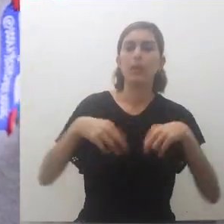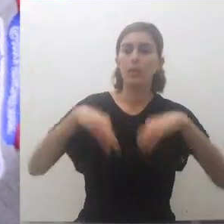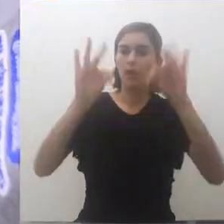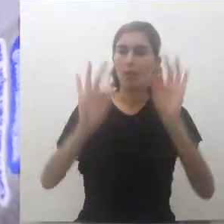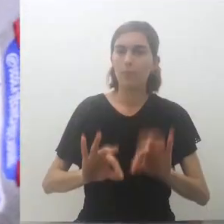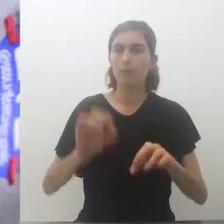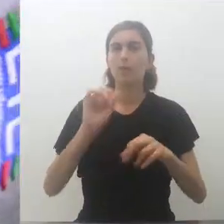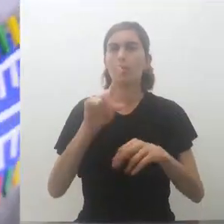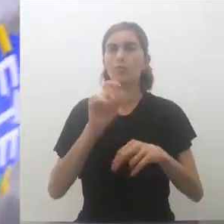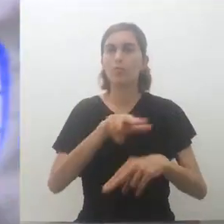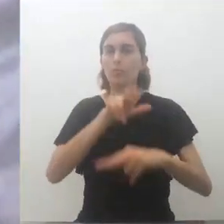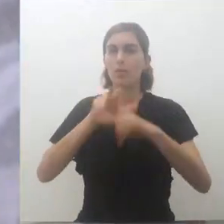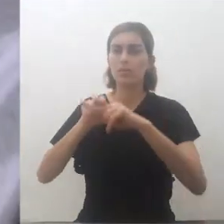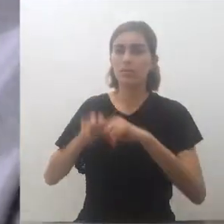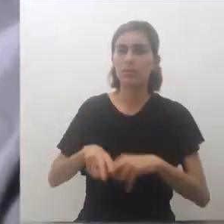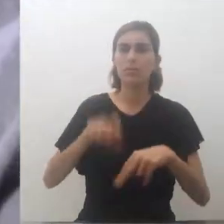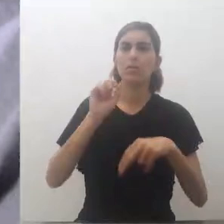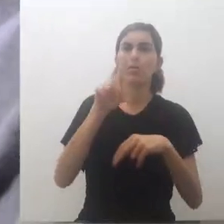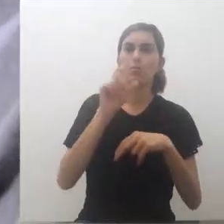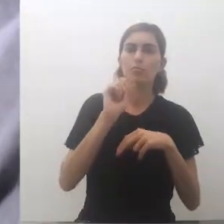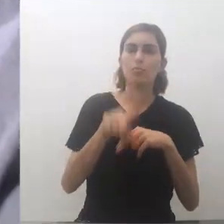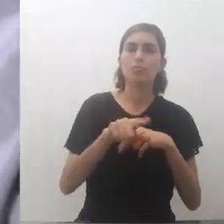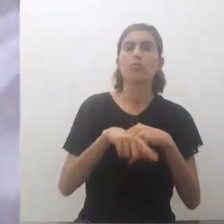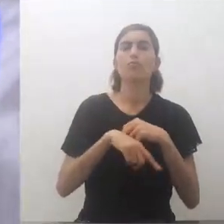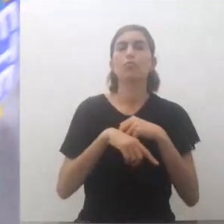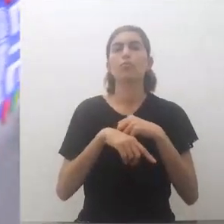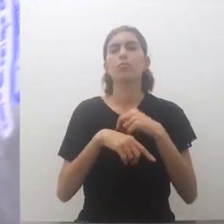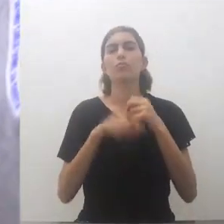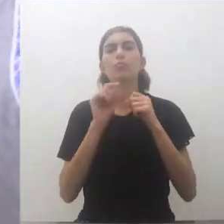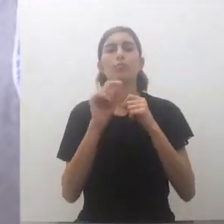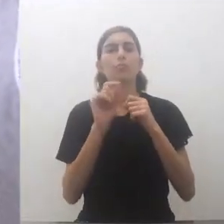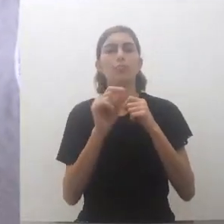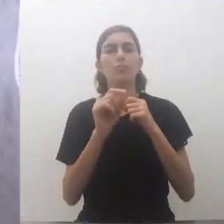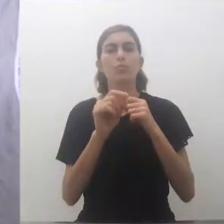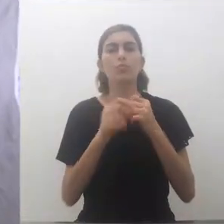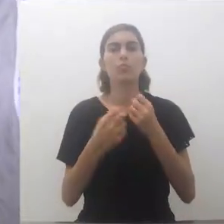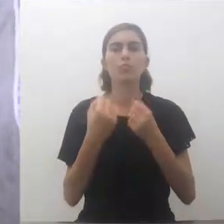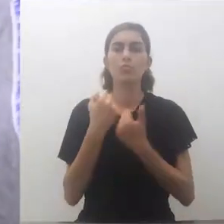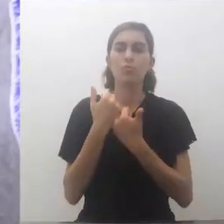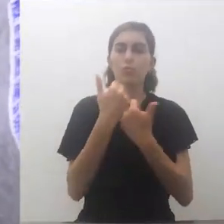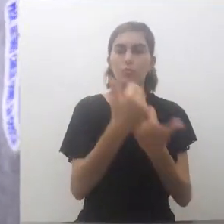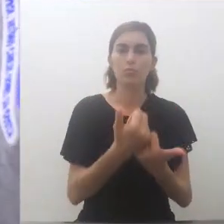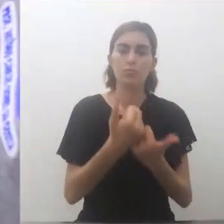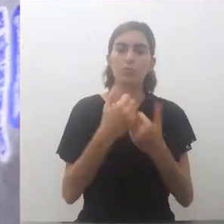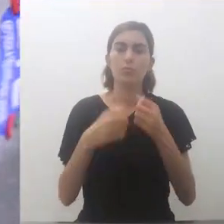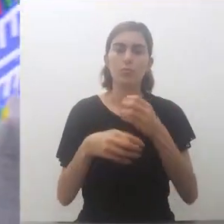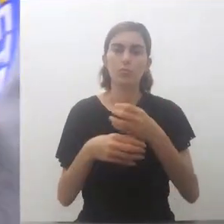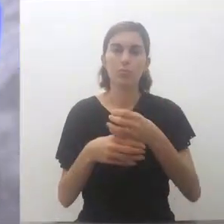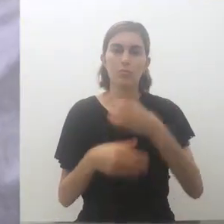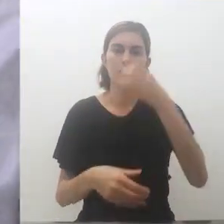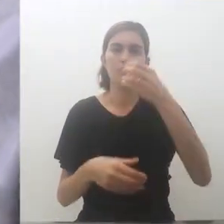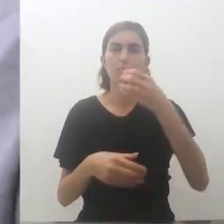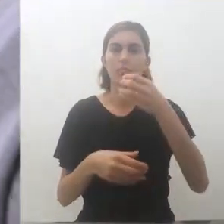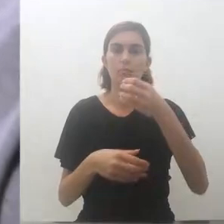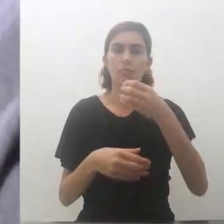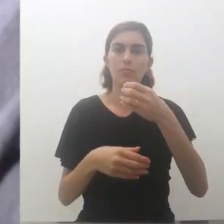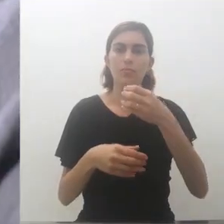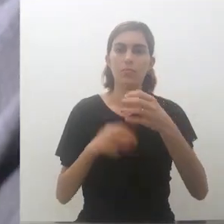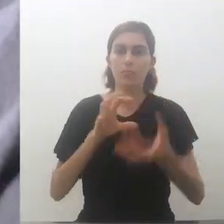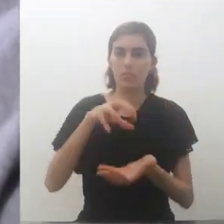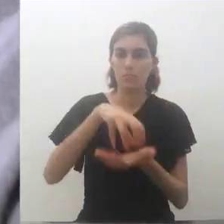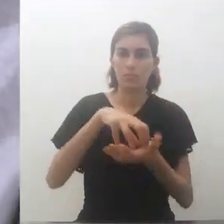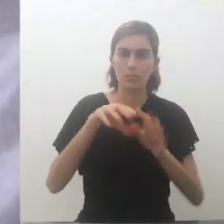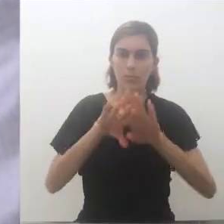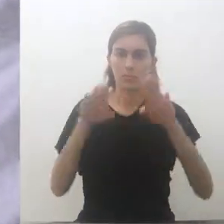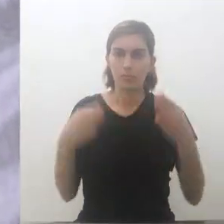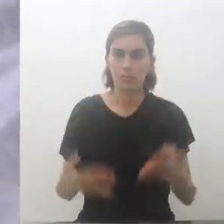no assento, azul numa composição aqui do suporte do centro. Então, a